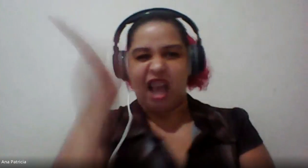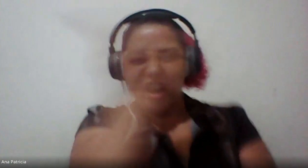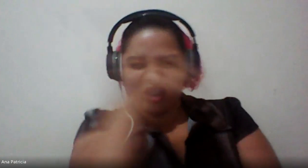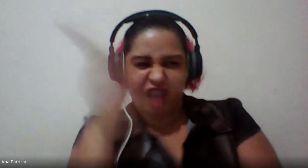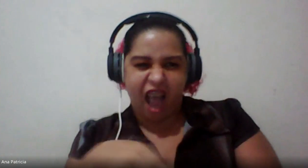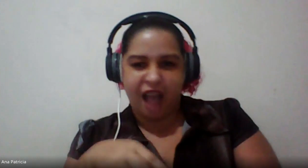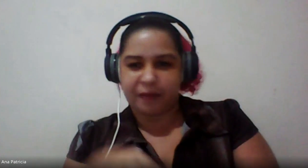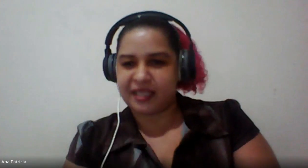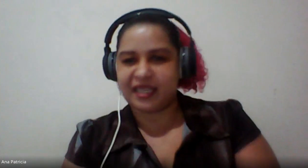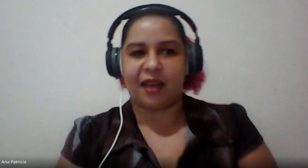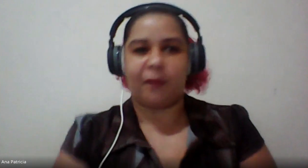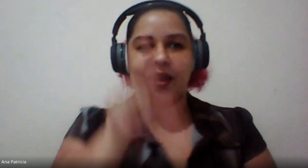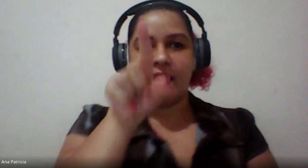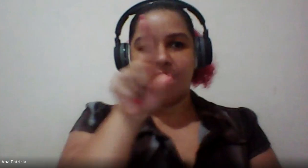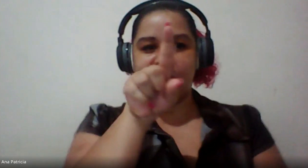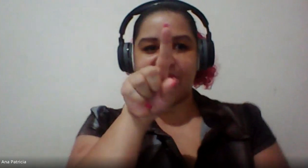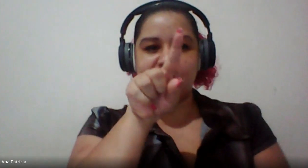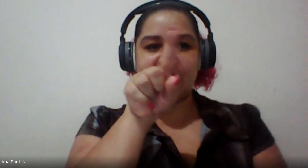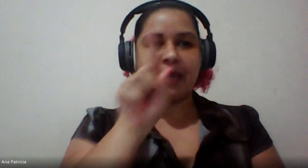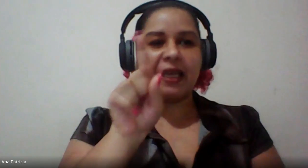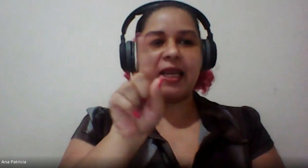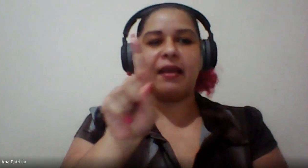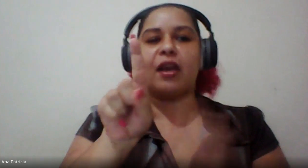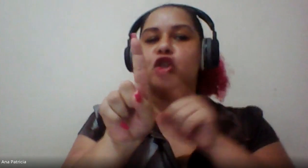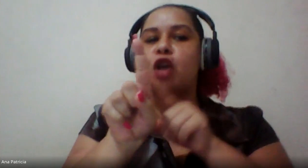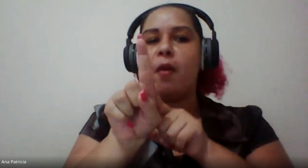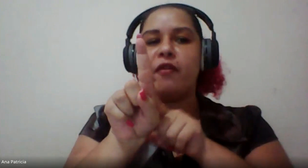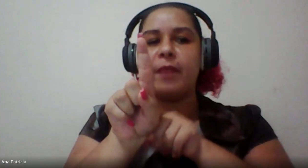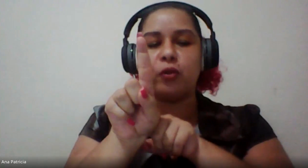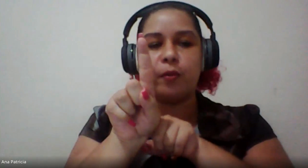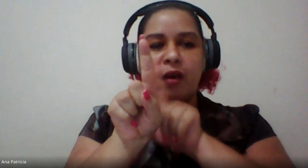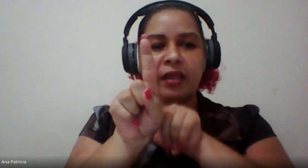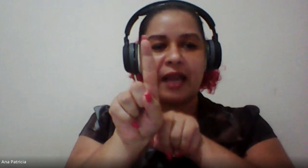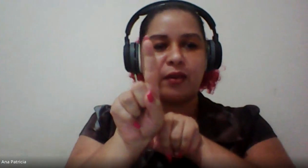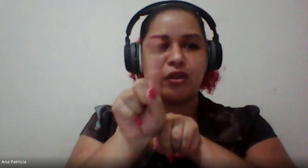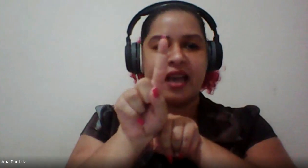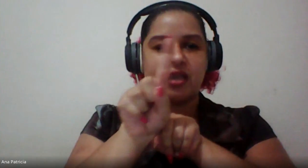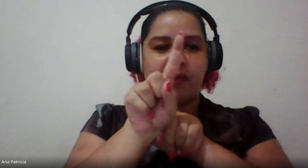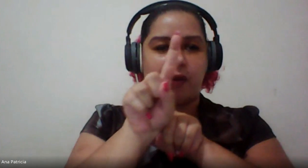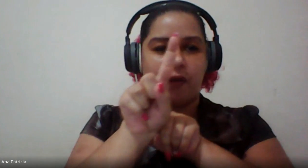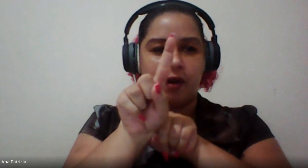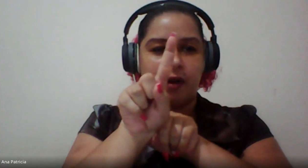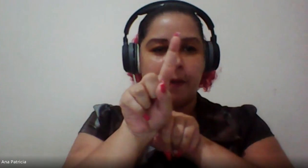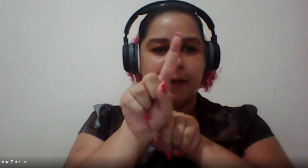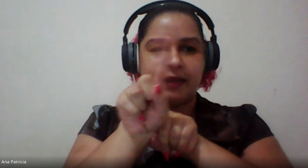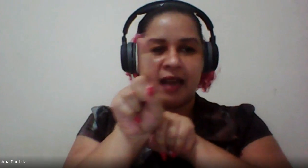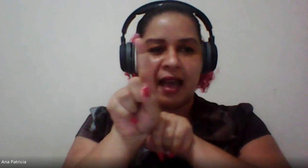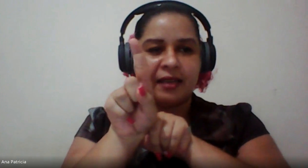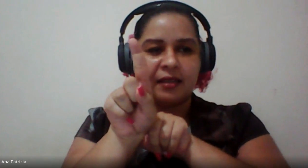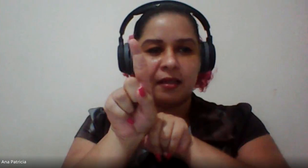assim. Tchá, precisa não. Vamos fazer um Z pequenininho aqui, ó. Só o movimento do meu indicador já resolve, ó.